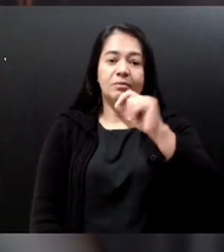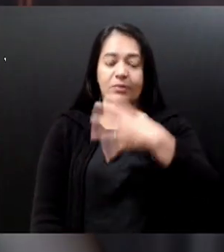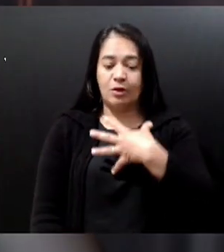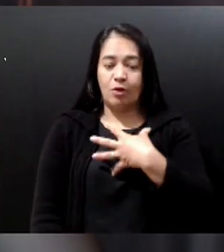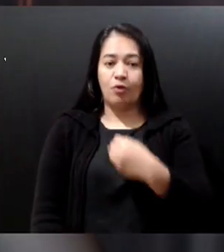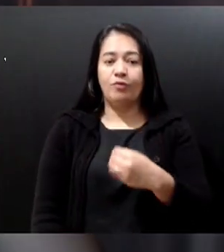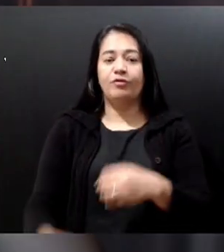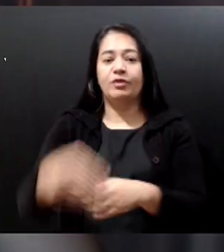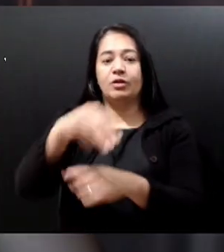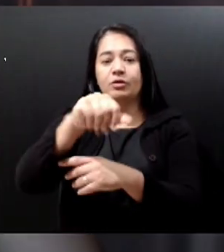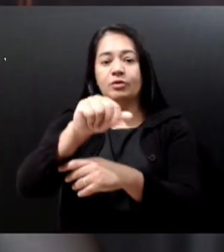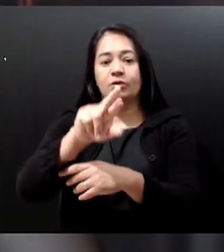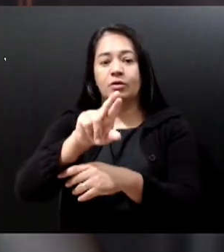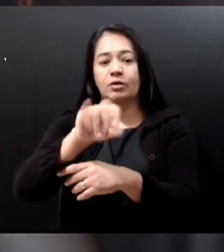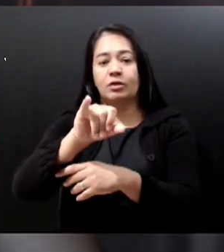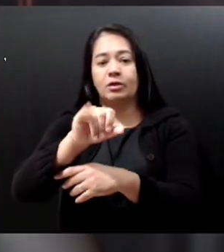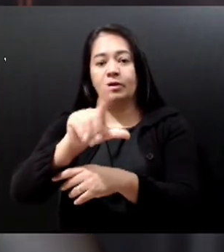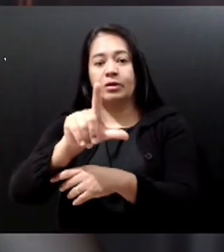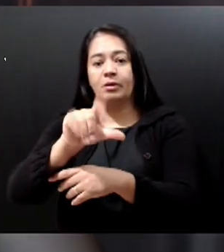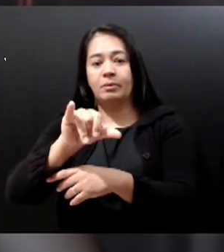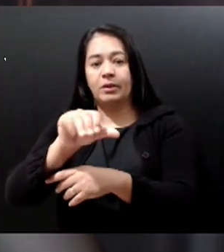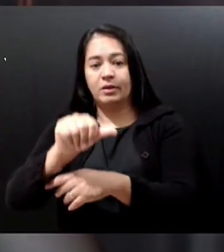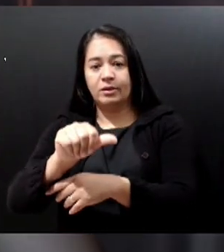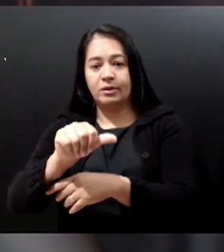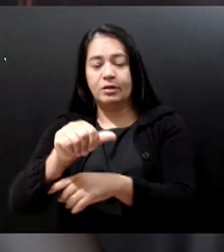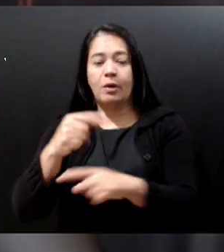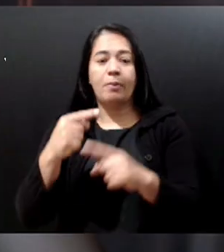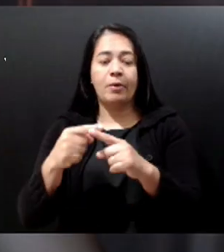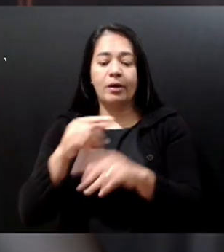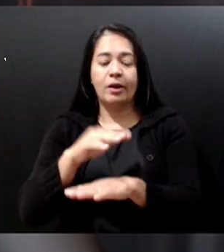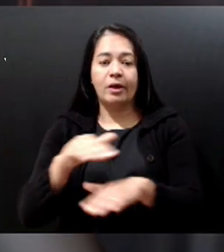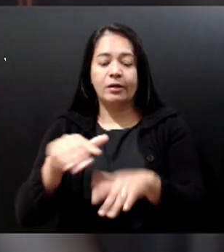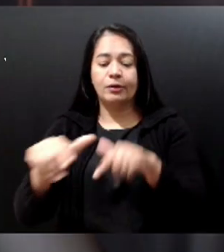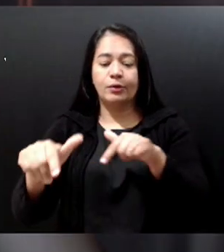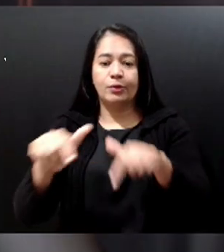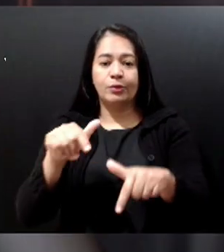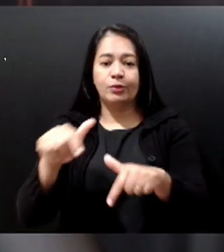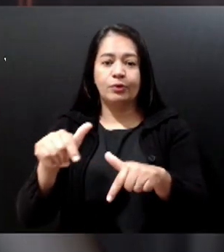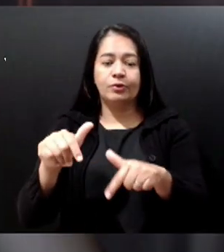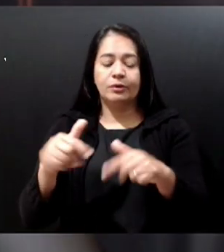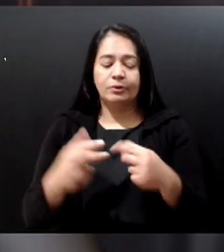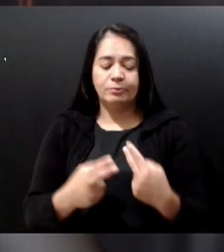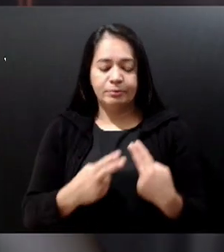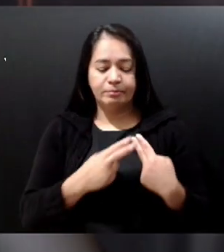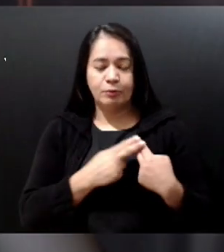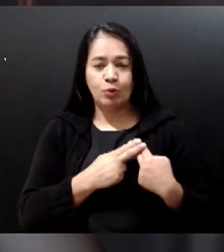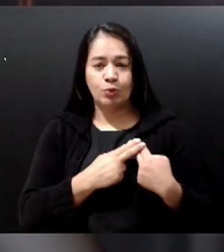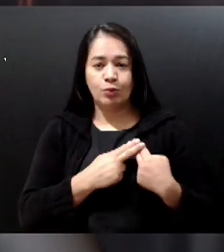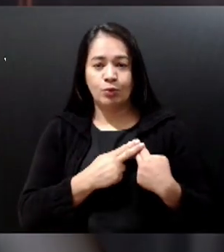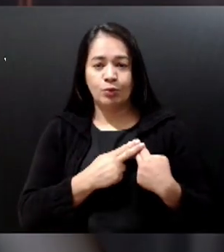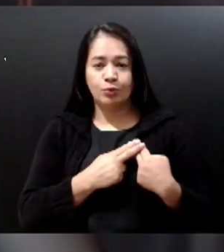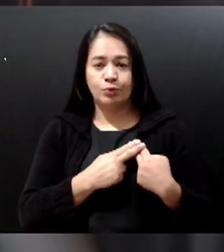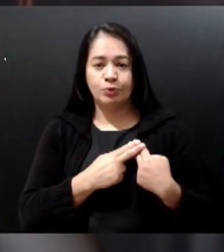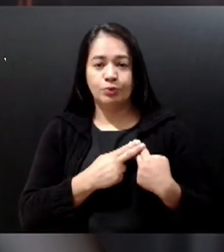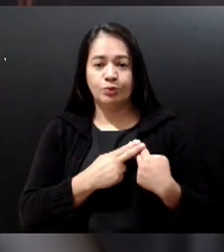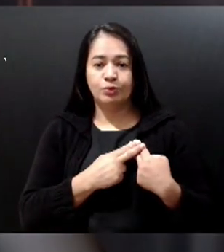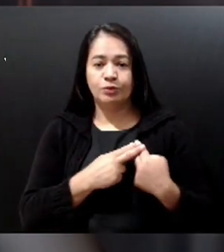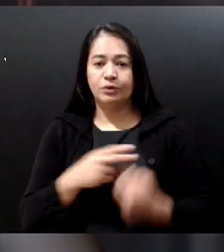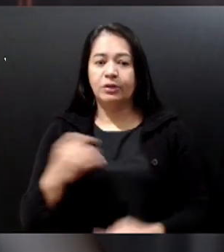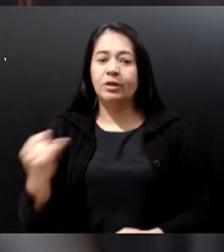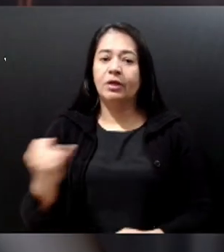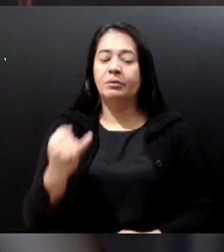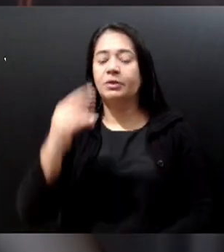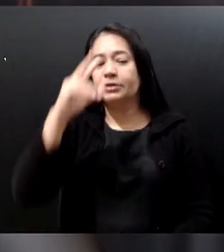que há para a criança um trabalho de um luto. Acho que é Uhum. importante a gente lembrar. A criança ela tem